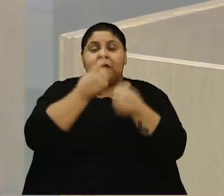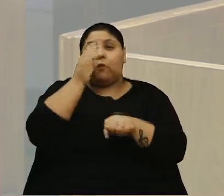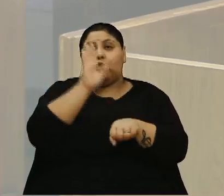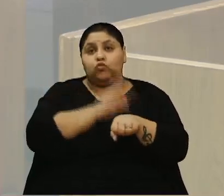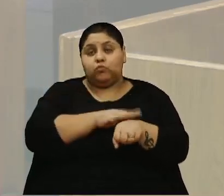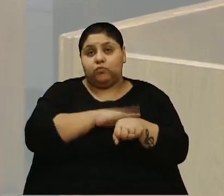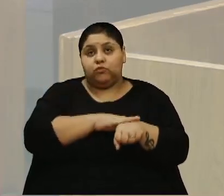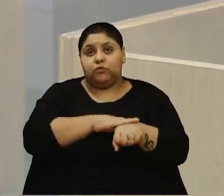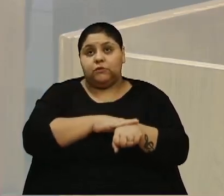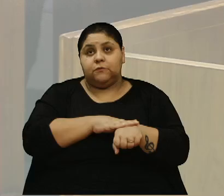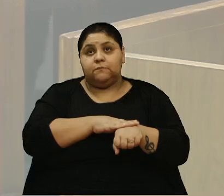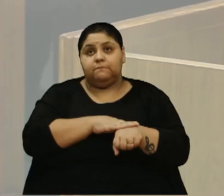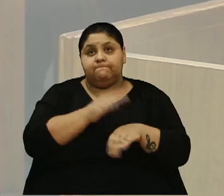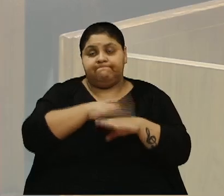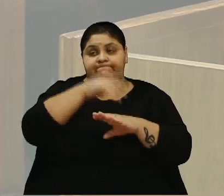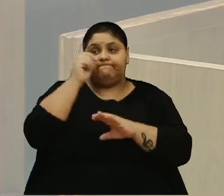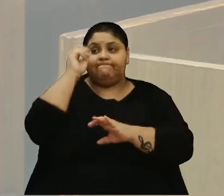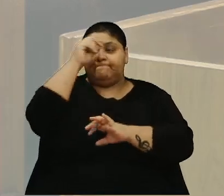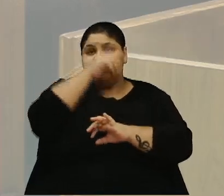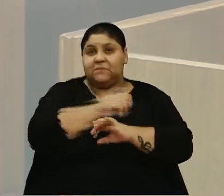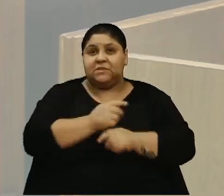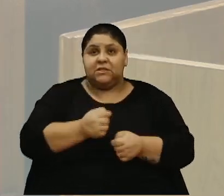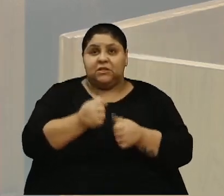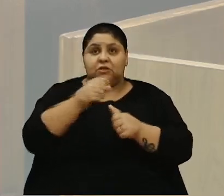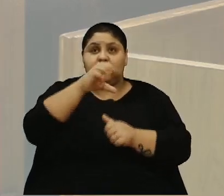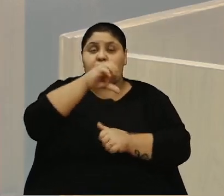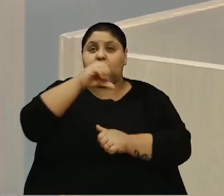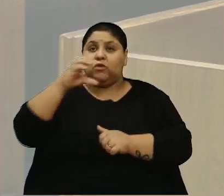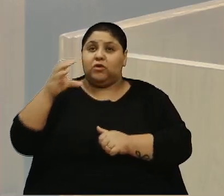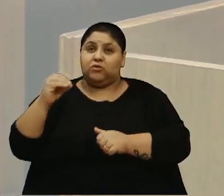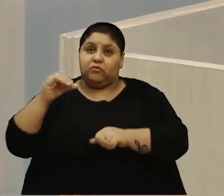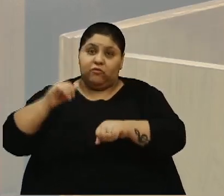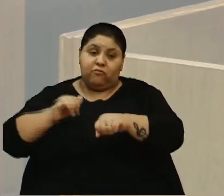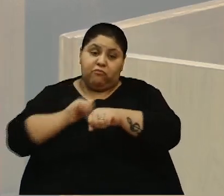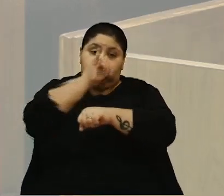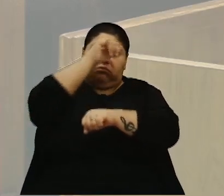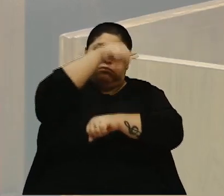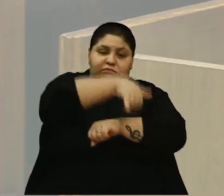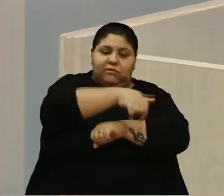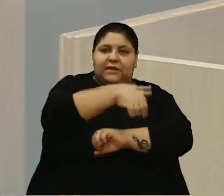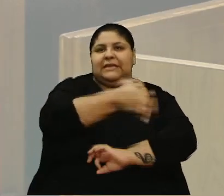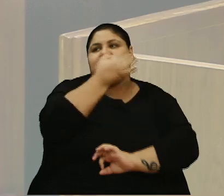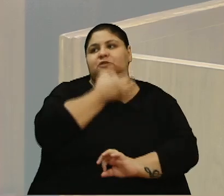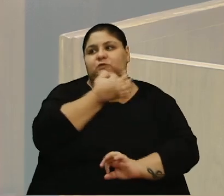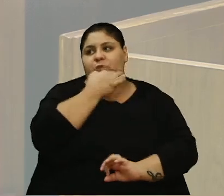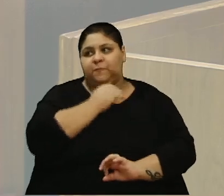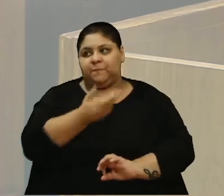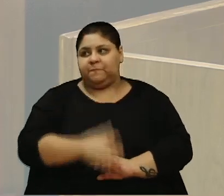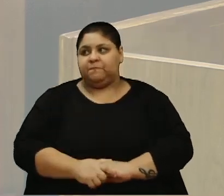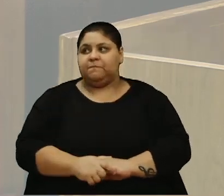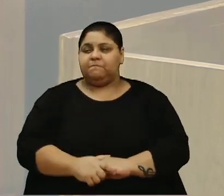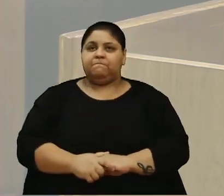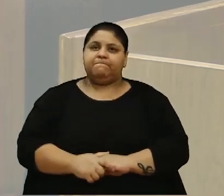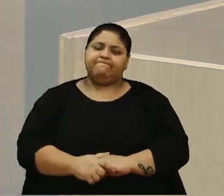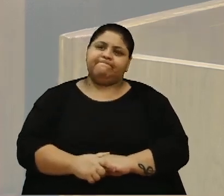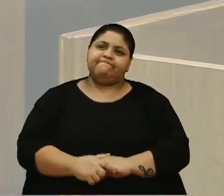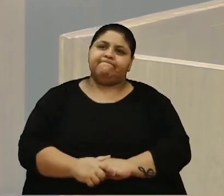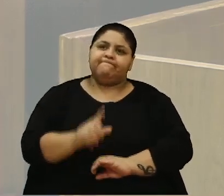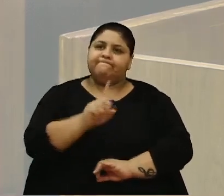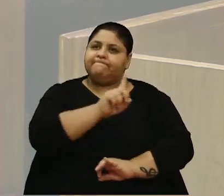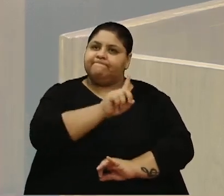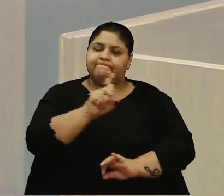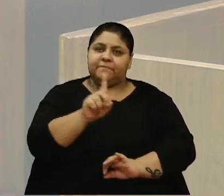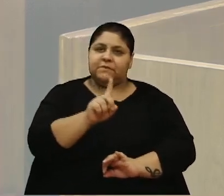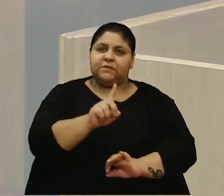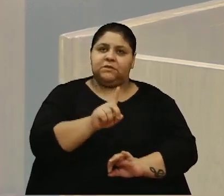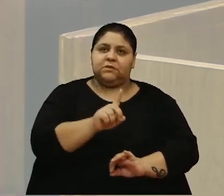mais complexos, a gente chegou a ter quase 90 aeronaves pousando e decolando no nosso aeroporto. E não aeronaves